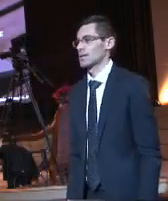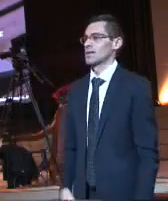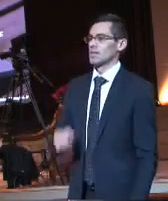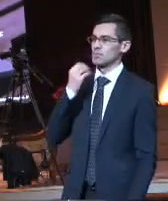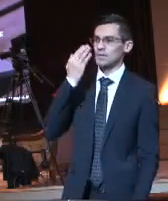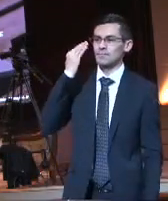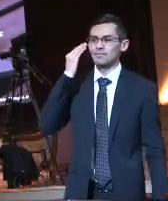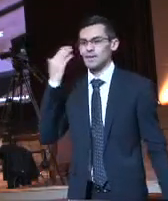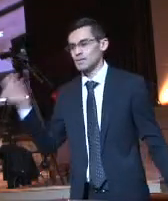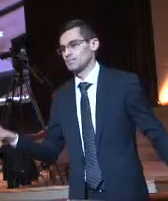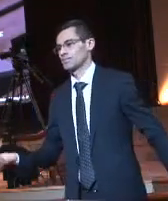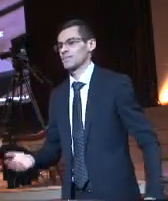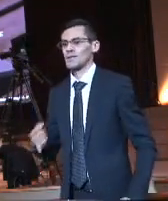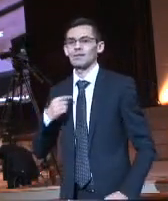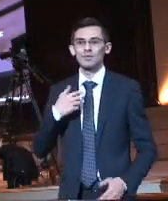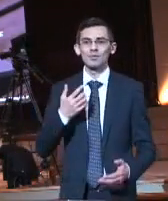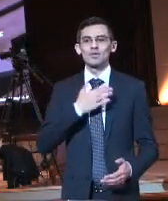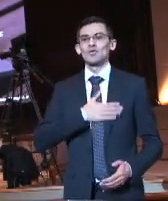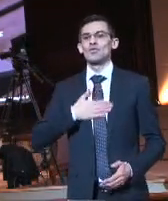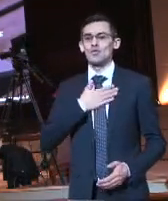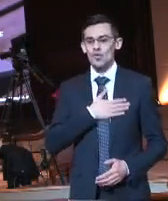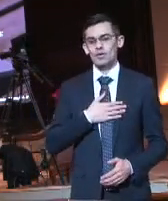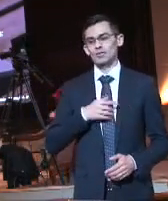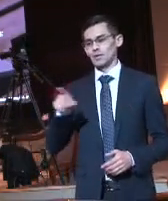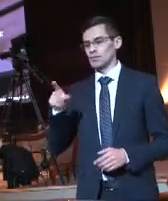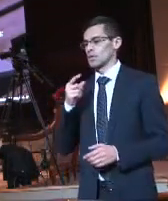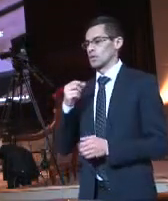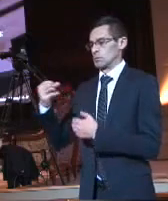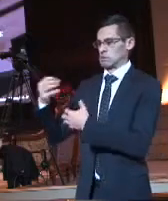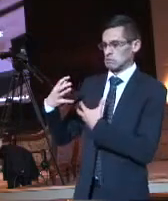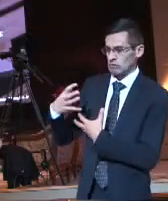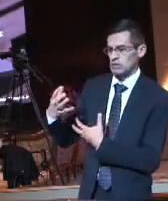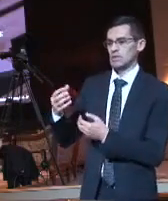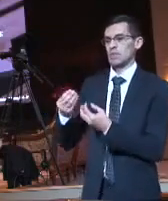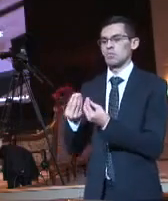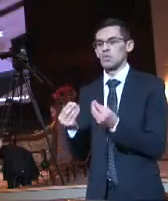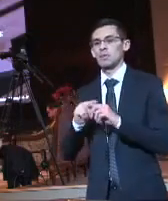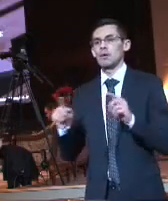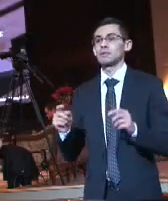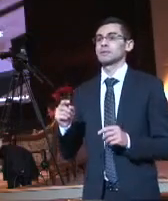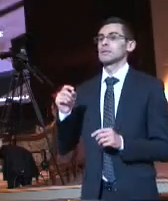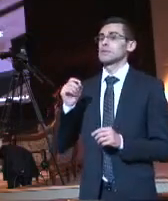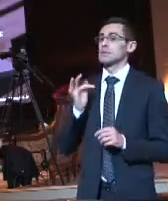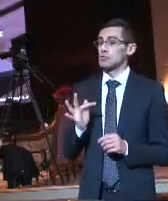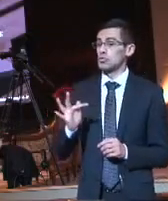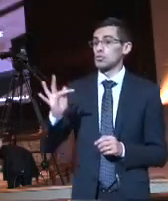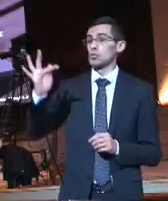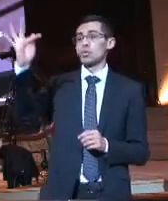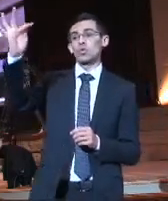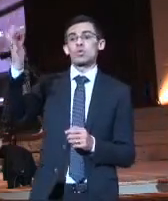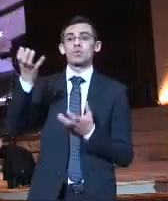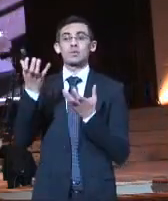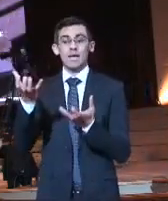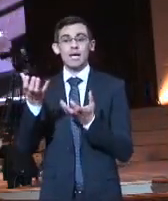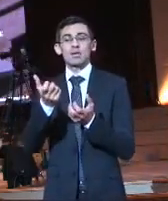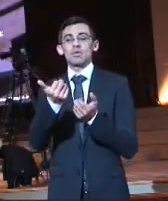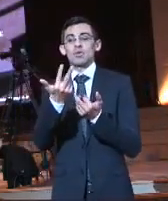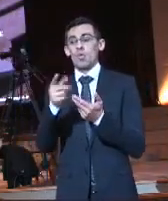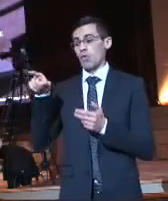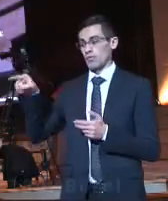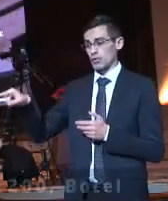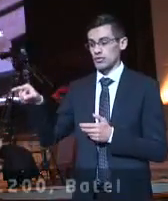sabe, eu gosto muito do senhor, o senhor me inspira. Então, quem sabe, no futuro, seguir a carreira